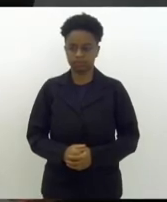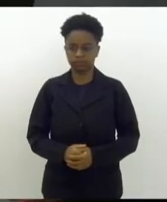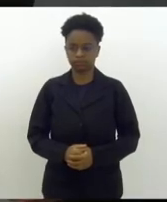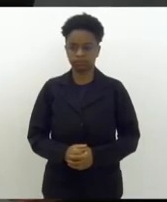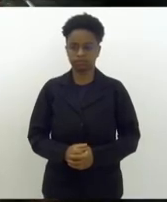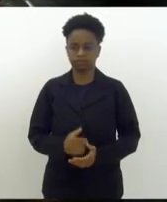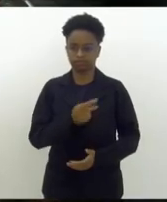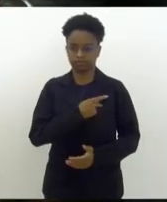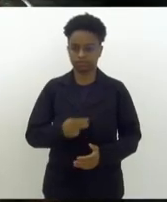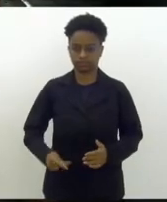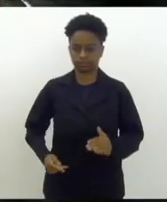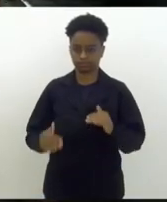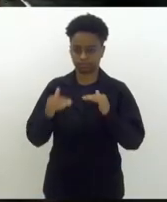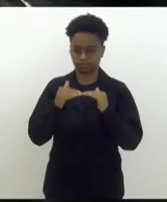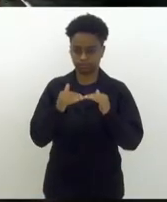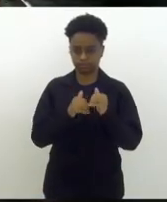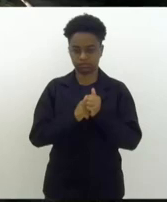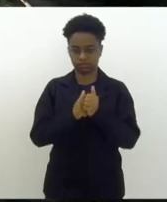Presidente